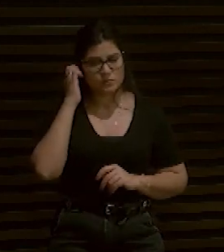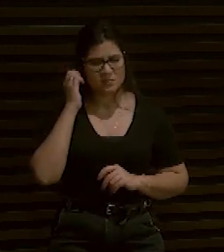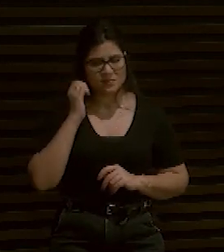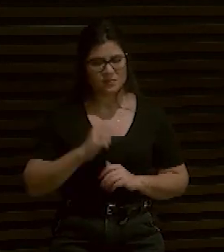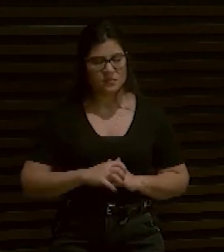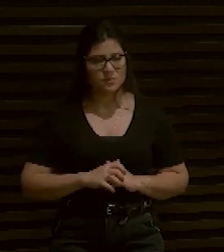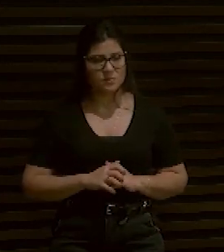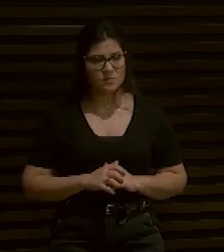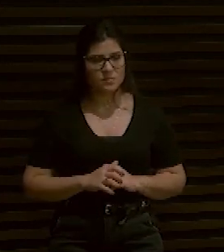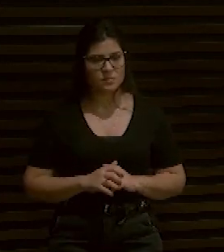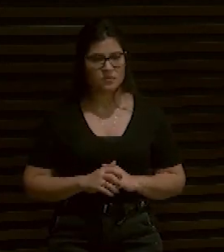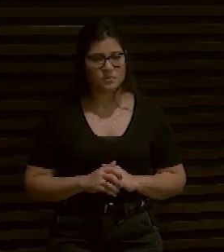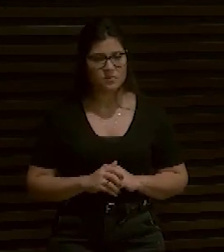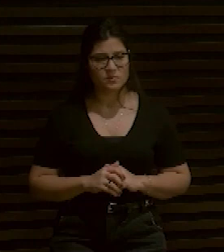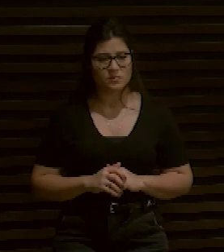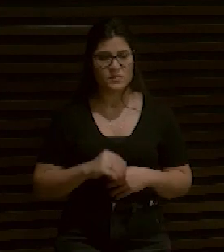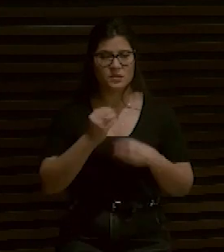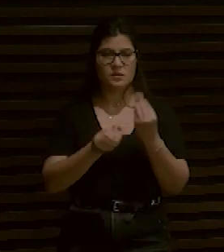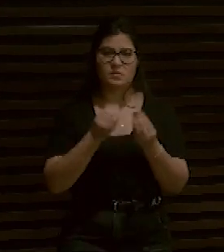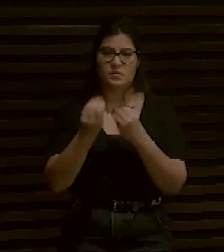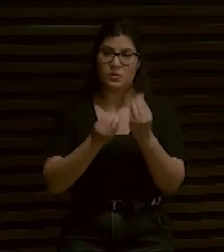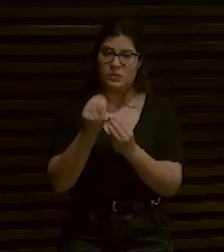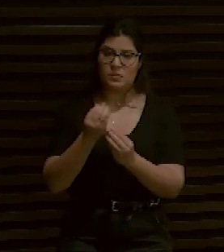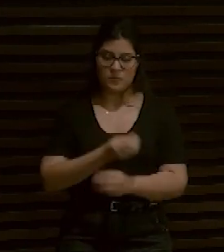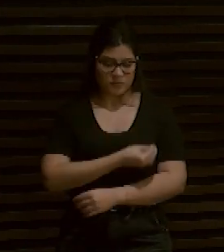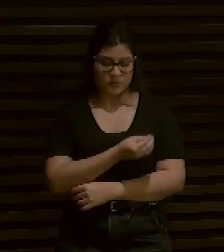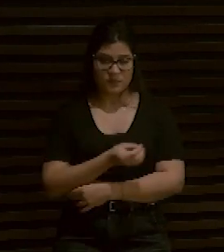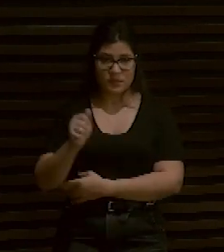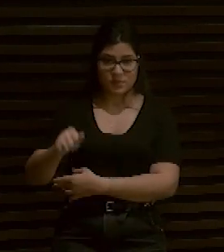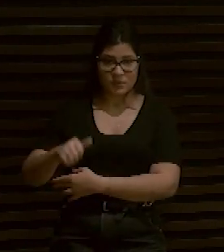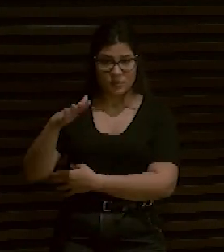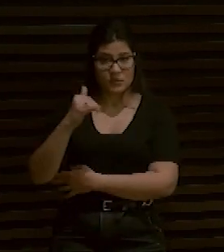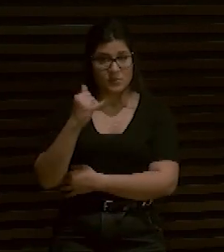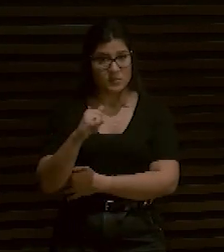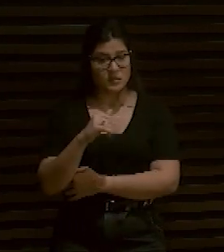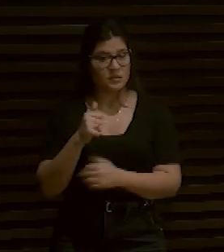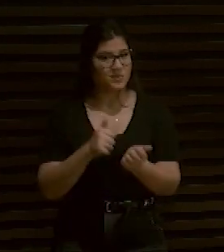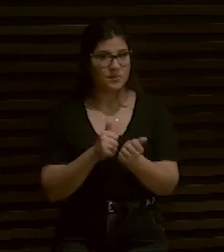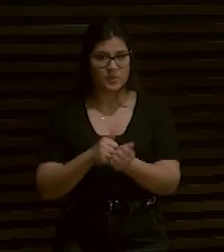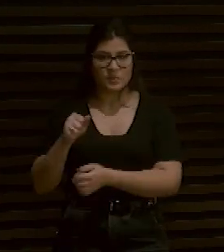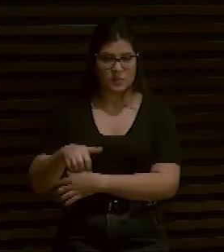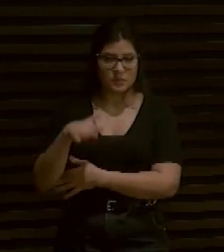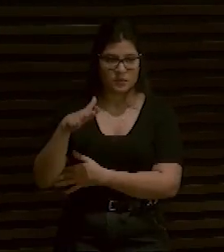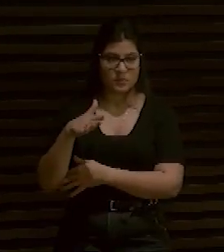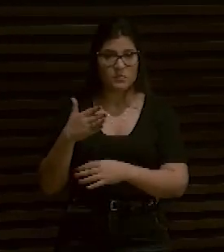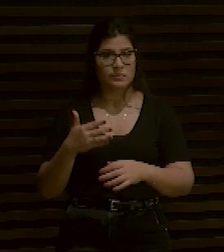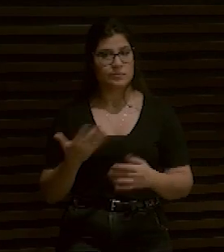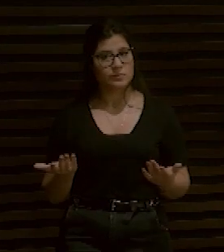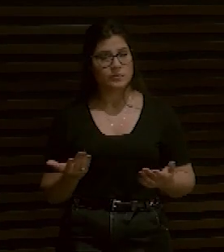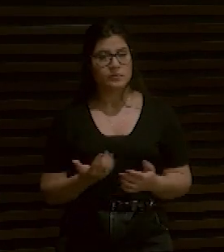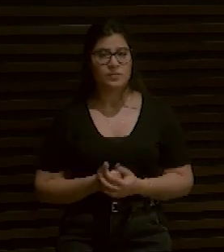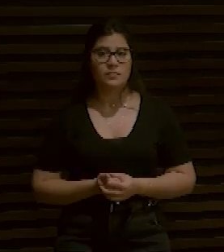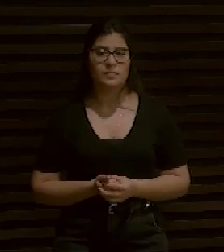putrefação. Como que nós vamos andar na luz se não estivermos na luz? Voltando aqui, nesse